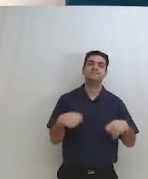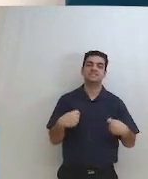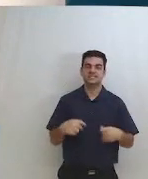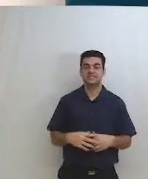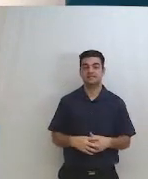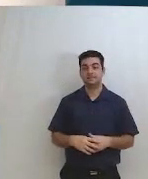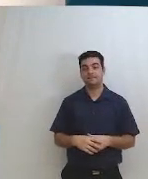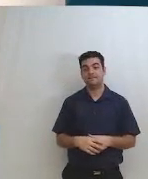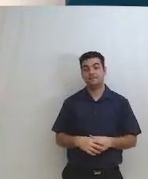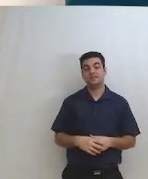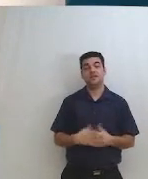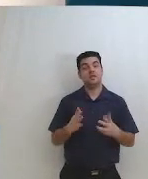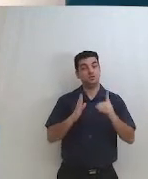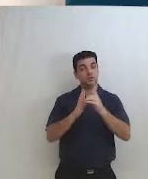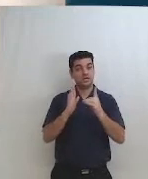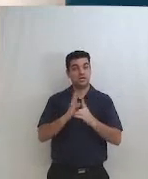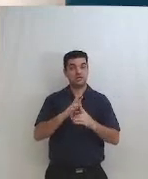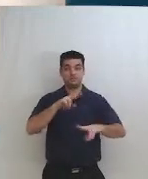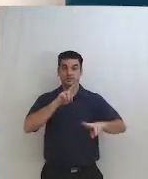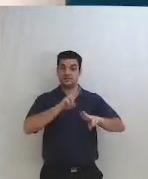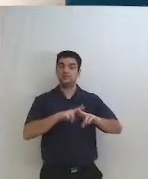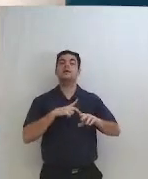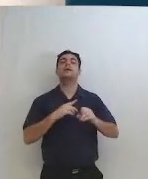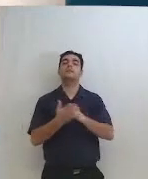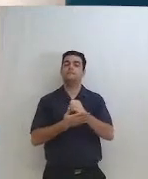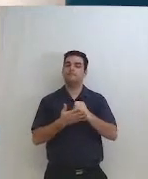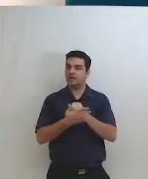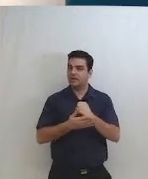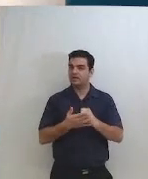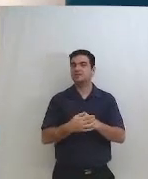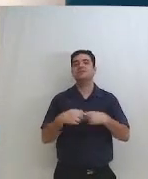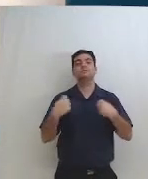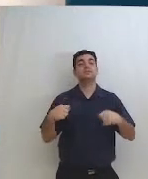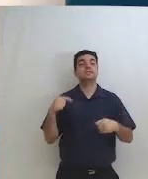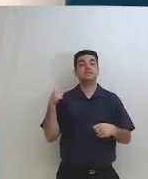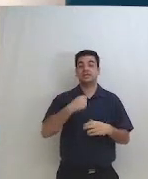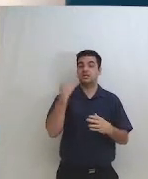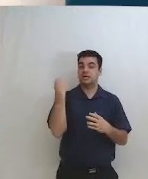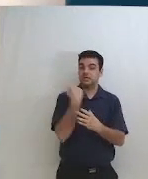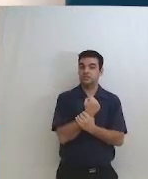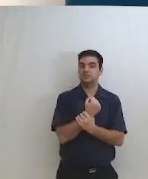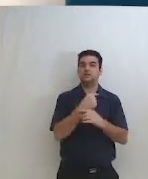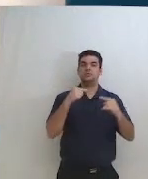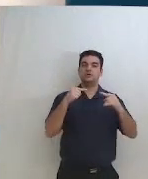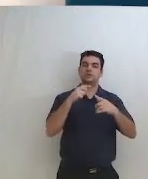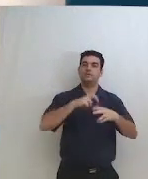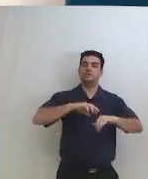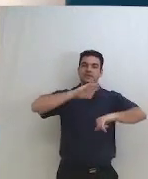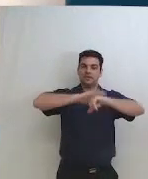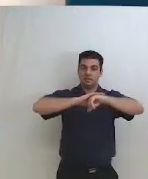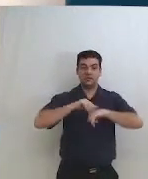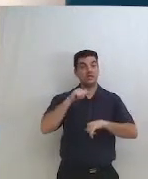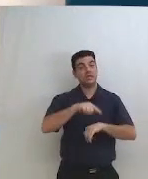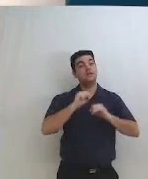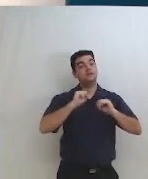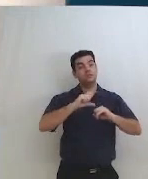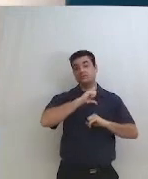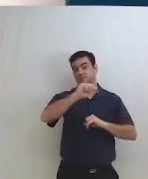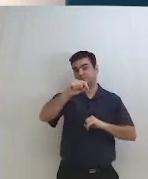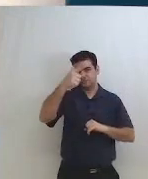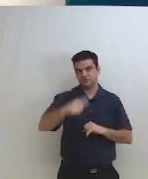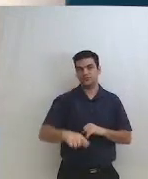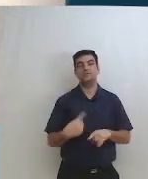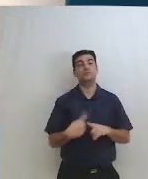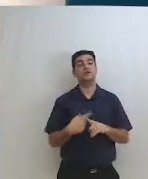decreto à custódia está embasado, sobretudo, na necessidade de garantia da aplicação penal ante o risco de nova fuga do réu que permaneceu foragido por cerca